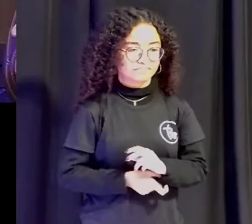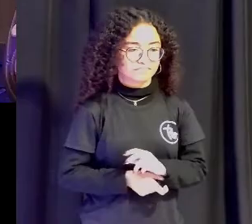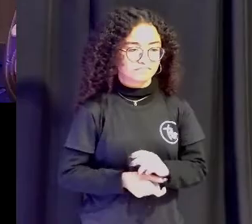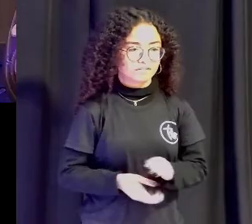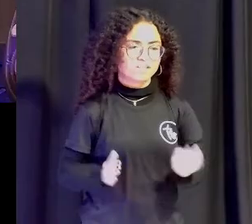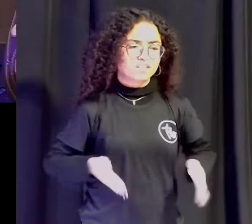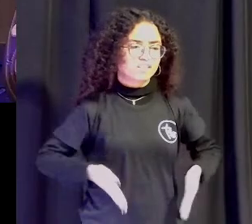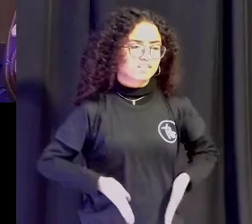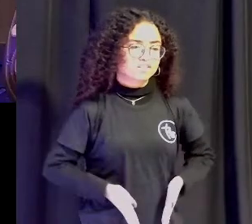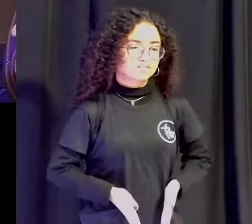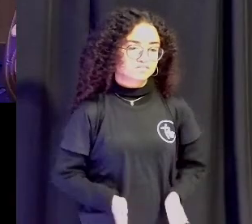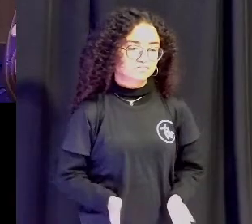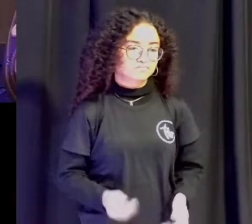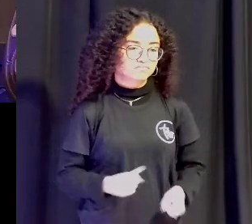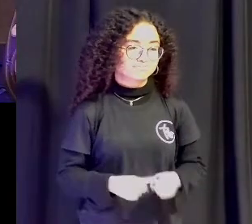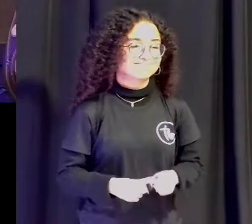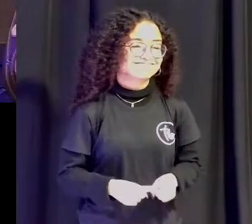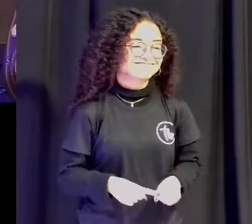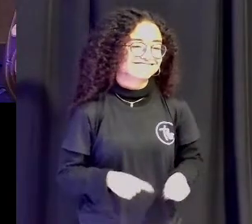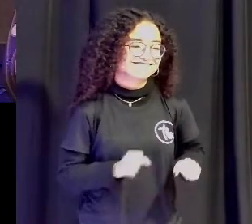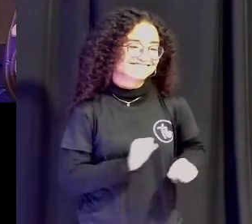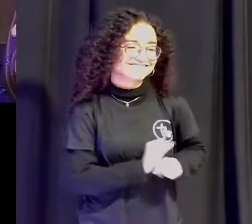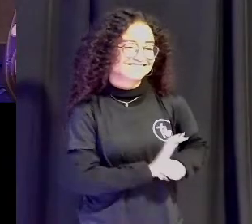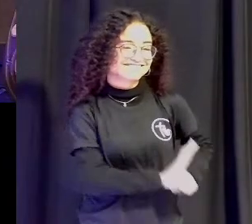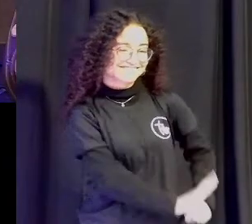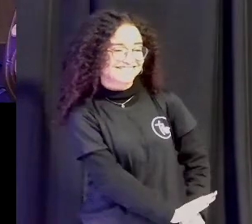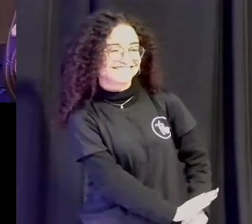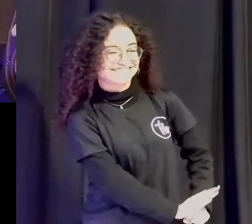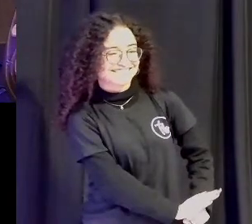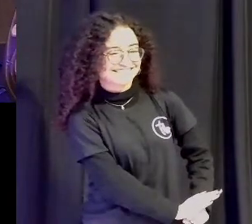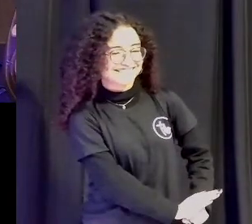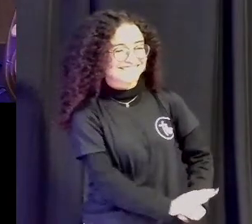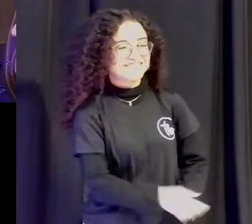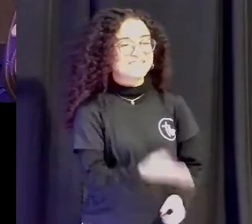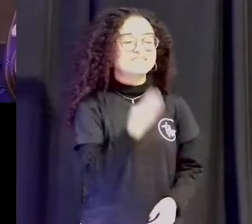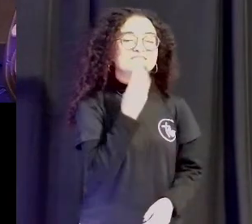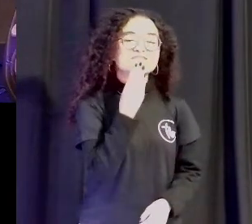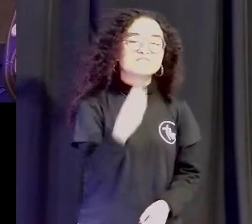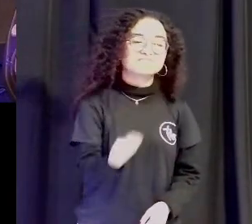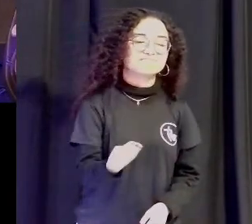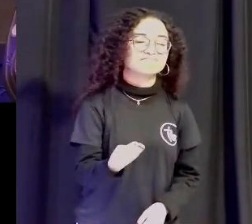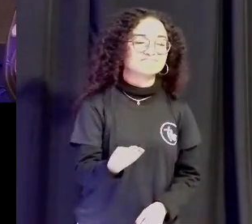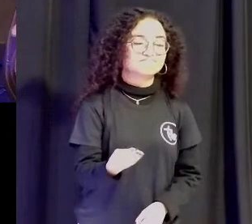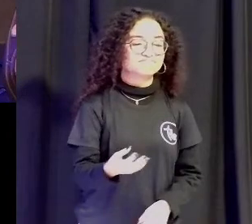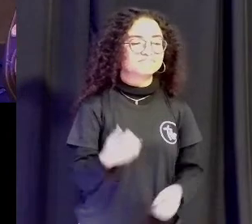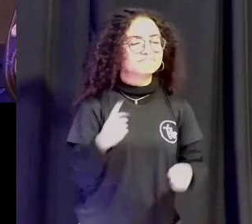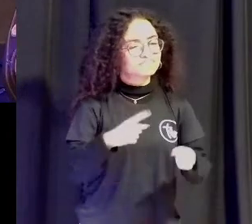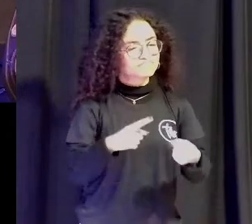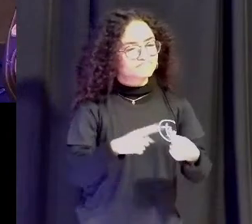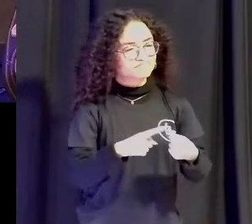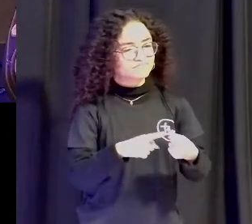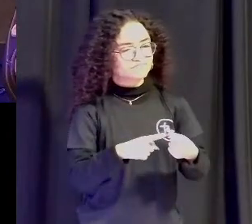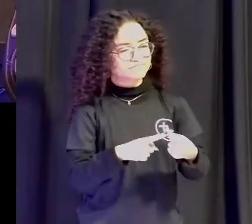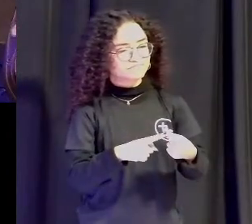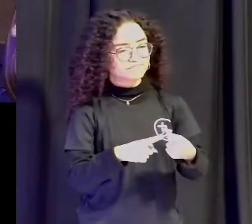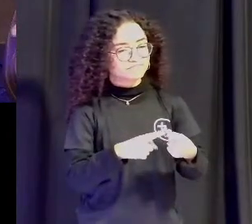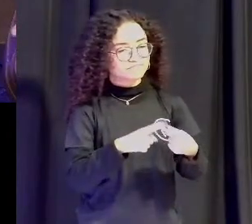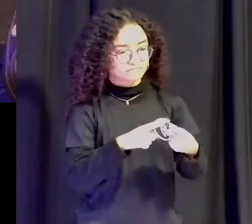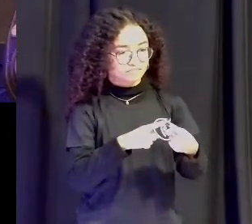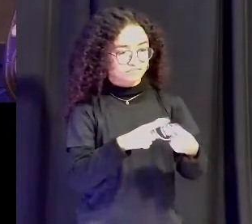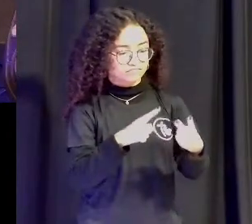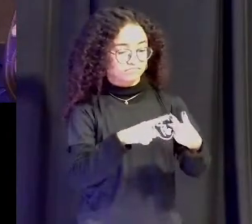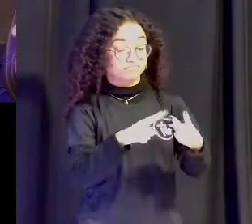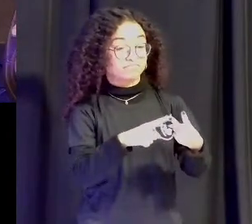assim. Talvez tenha crescido ouvindo as pessoas dizerem: você é desse jeito,